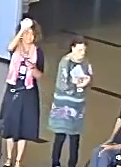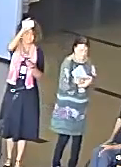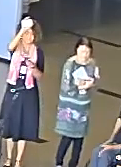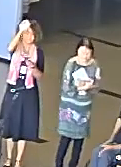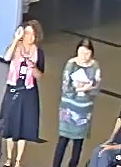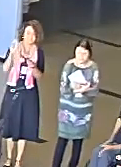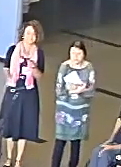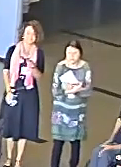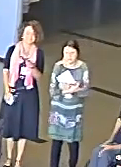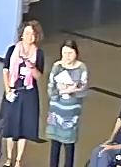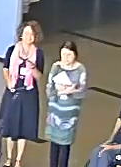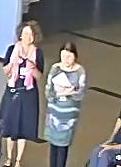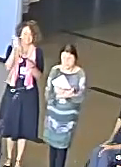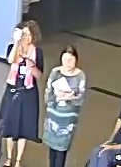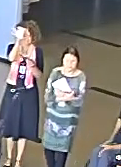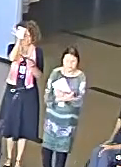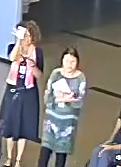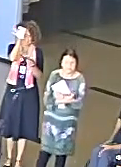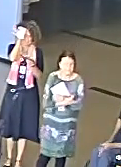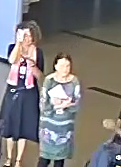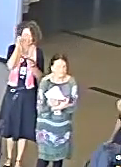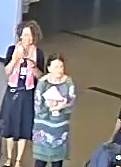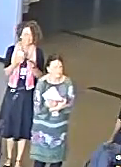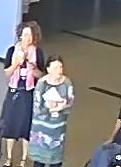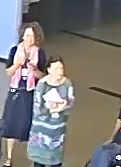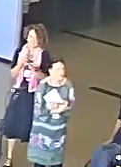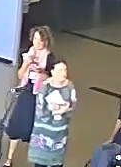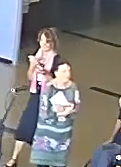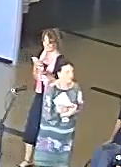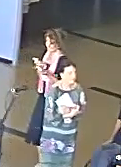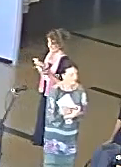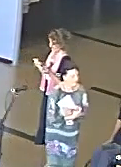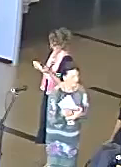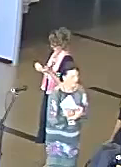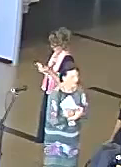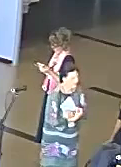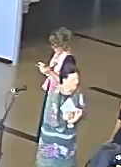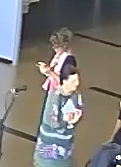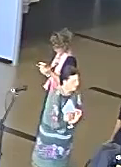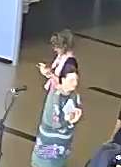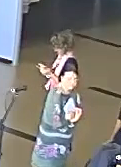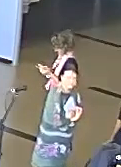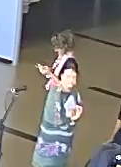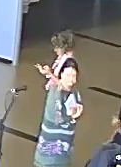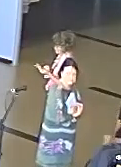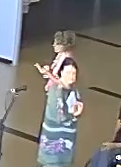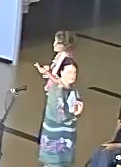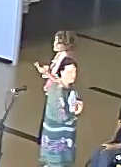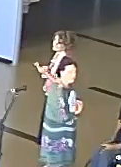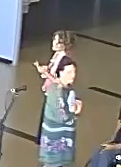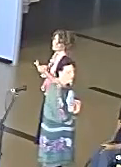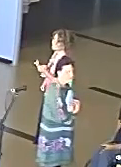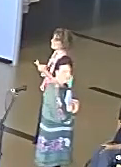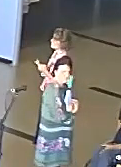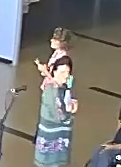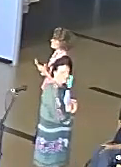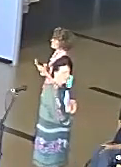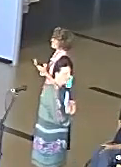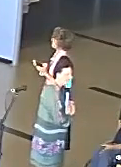da frota ainda não tá 100% adaptada né um percentual desses 80 é claro tá parcialmente